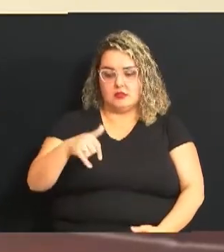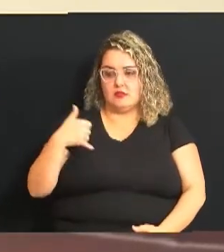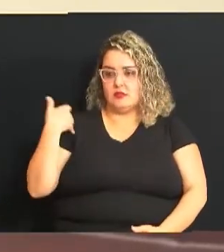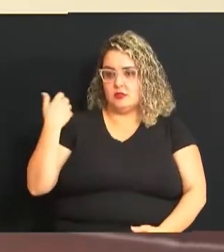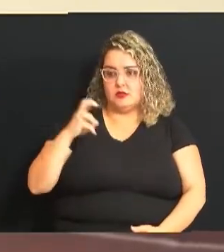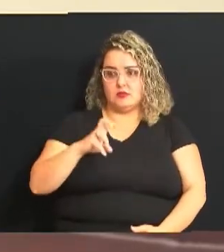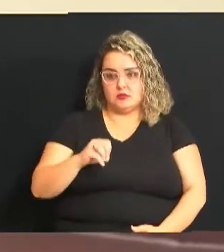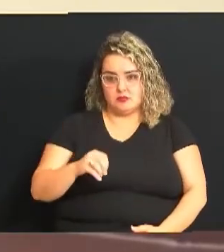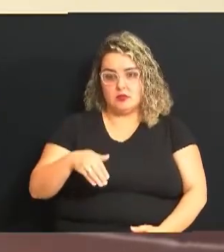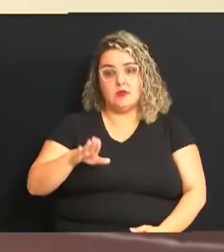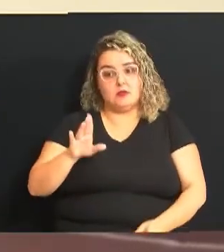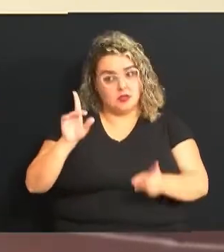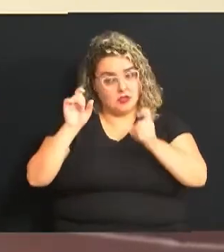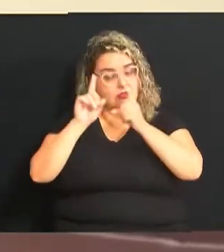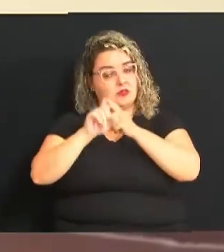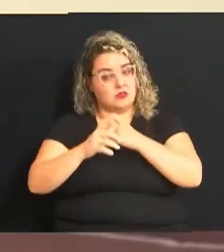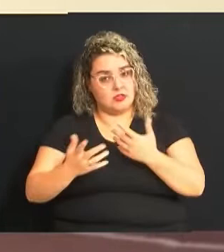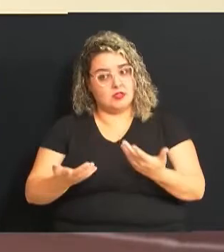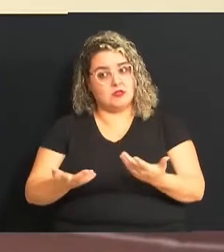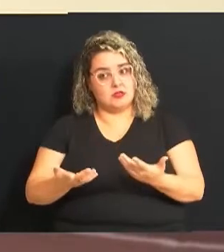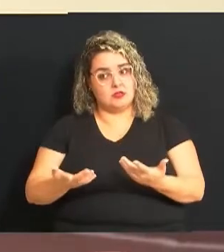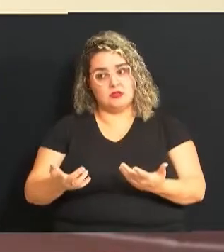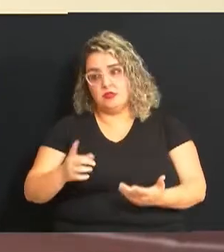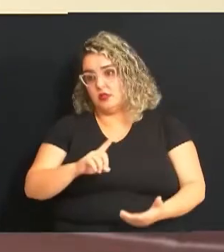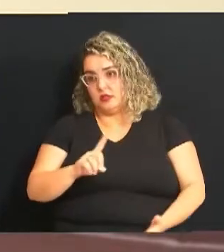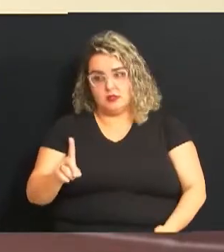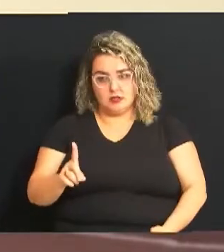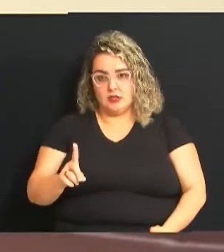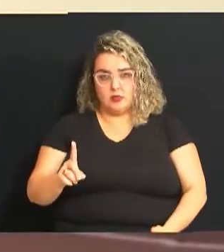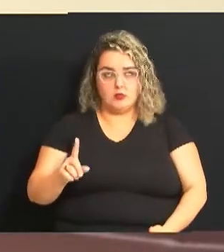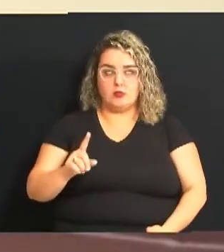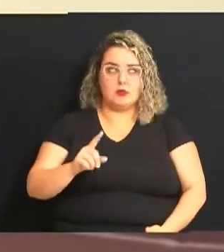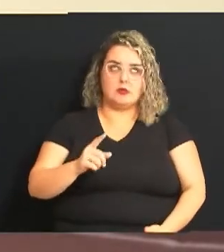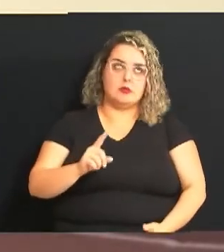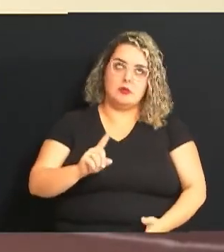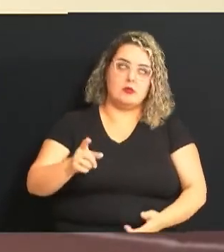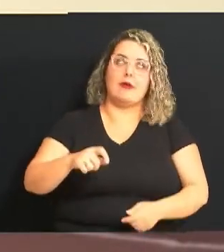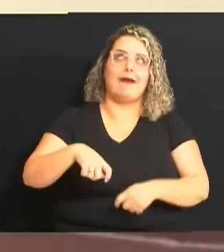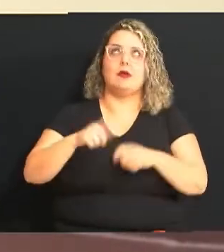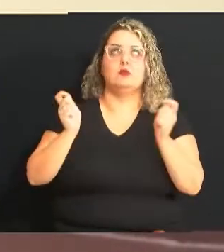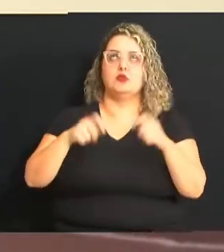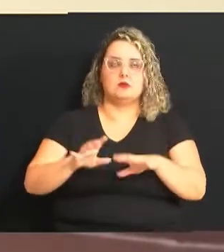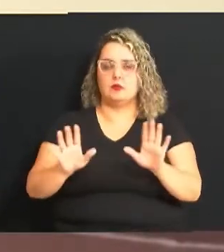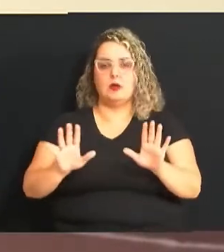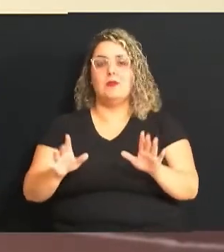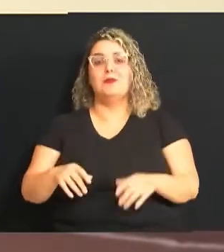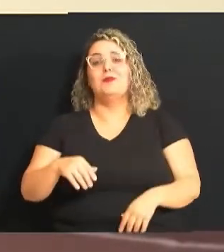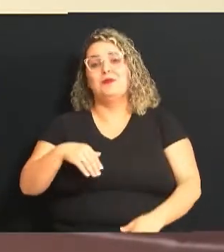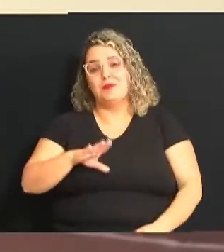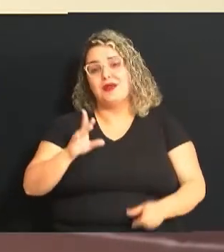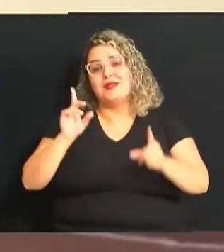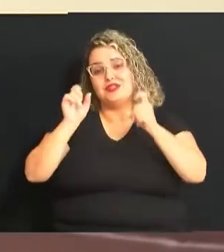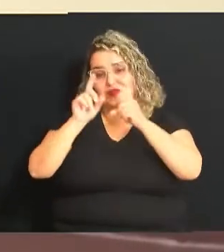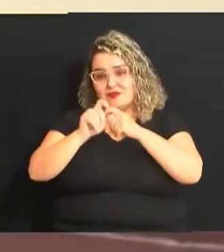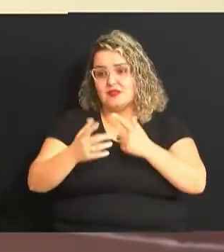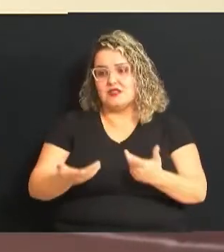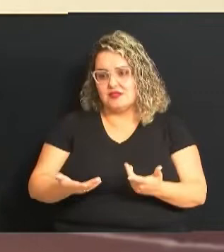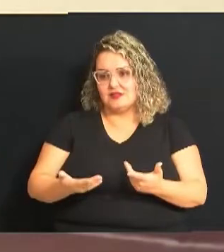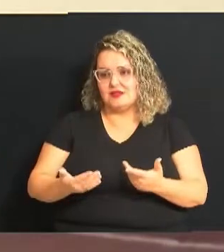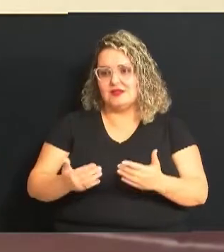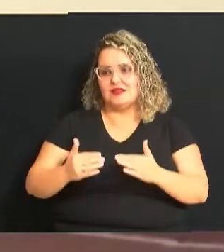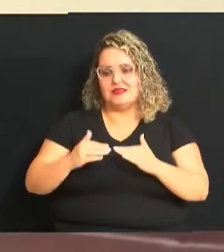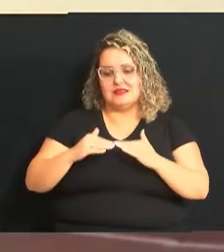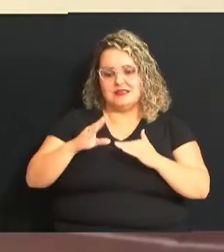vai ficando mais difícil. Não que não tenham oportunidades, mas vai ficando mais difícil. Passando dos